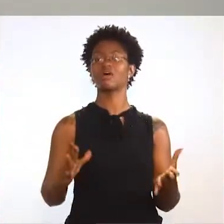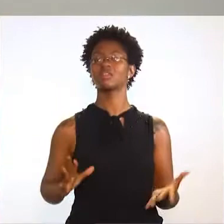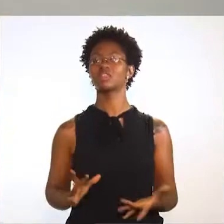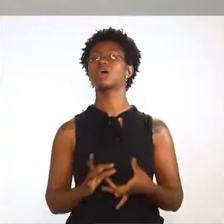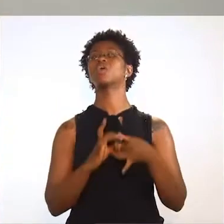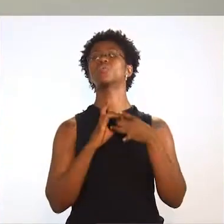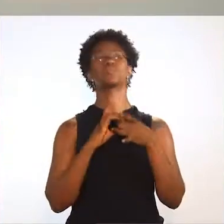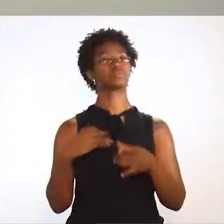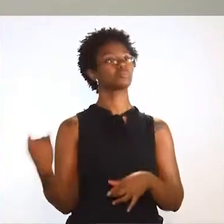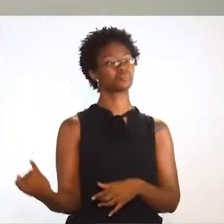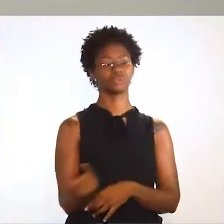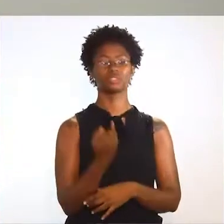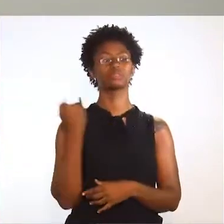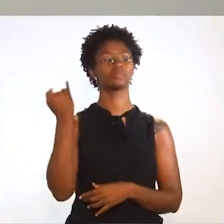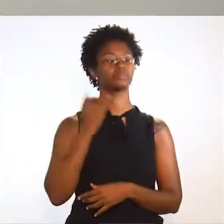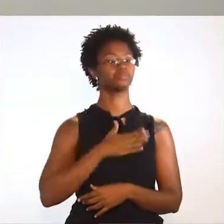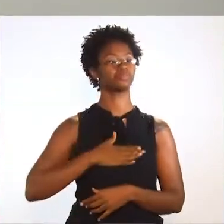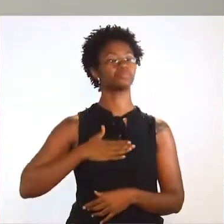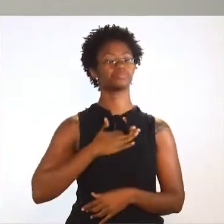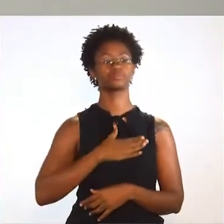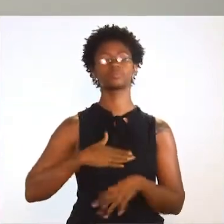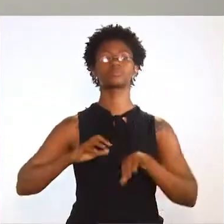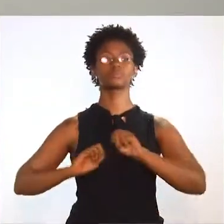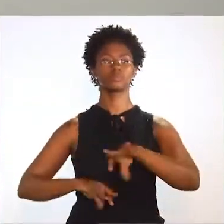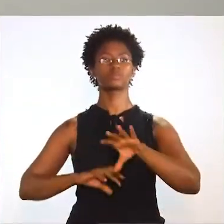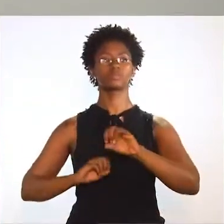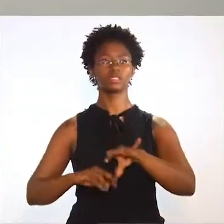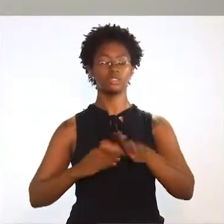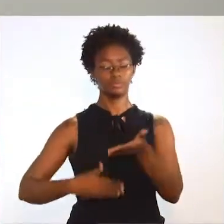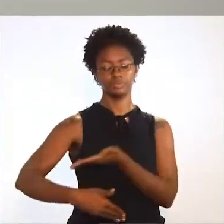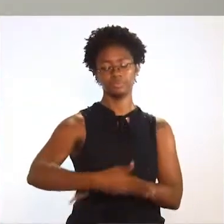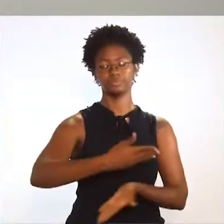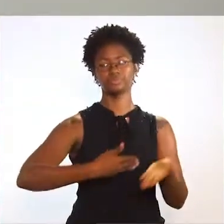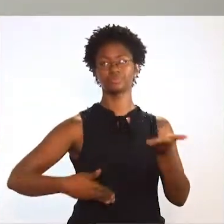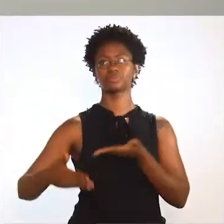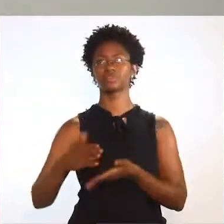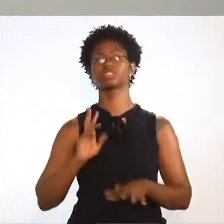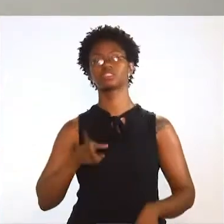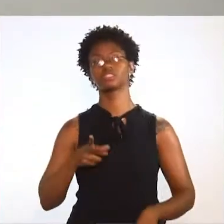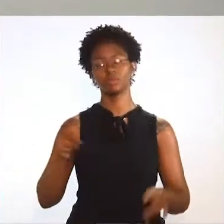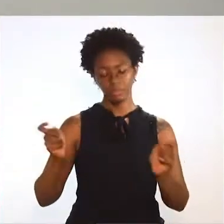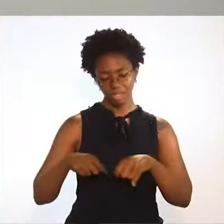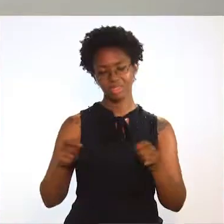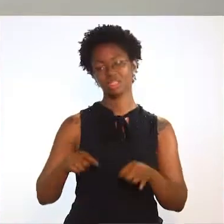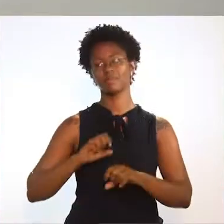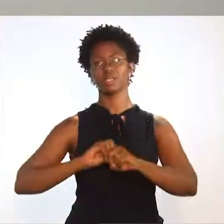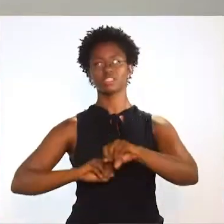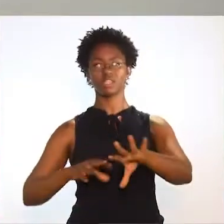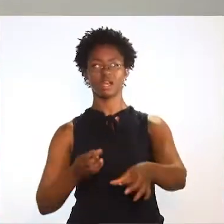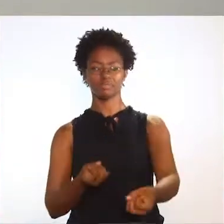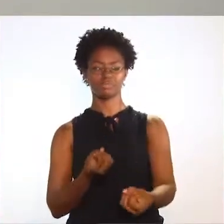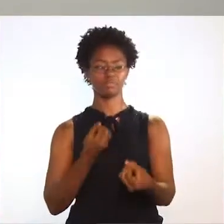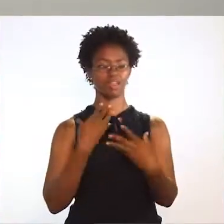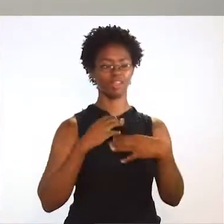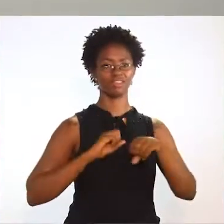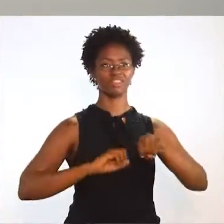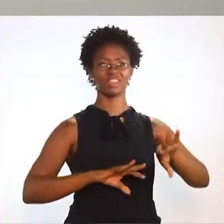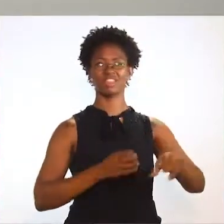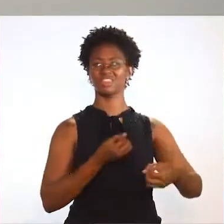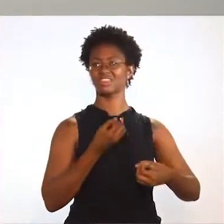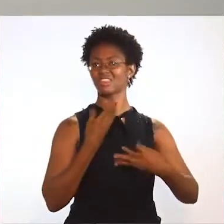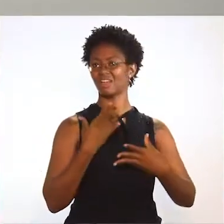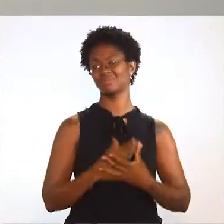é pulsante, a gente gosta de que a educação esteja permeando tudo ali, então sempre uma pode ensinar para a outra. E é assim que a gente tem